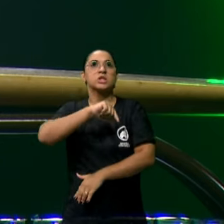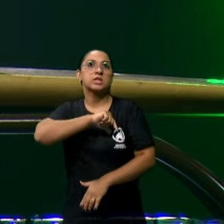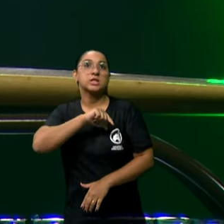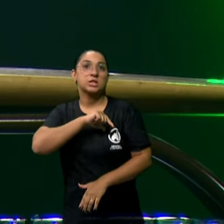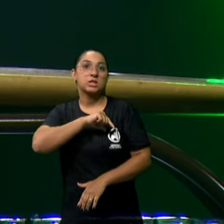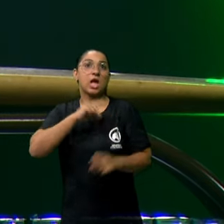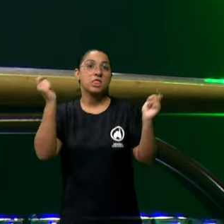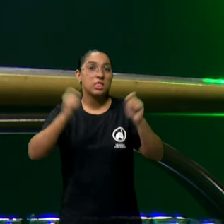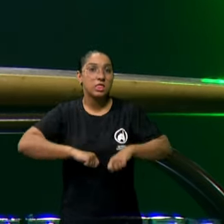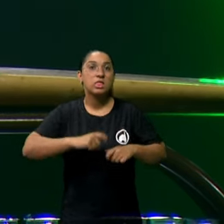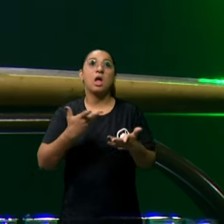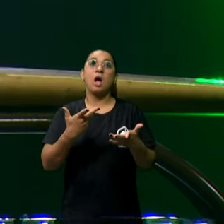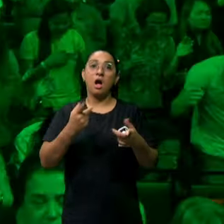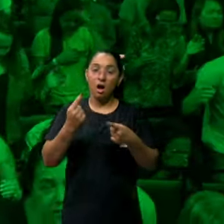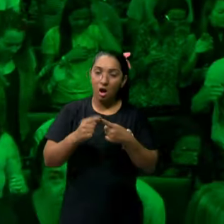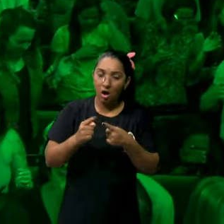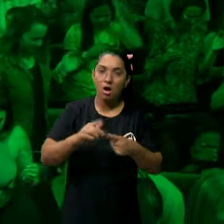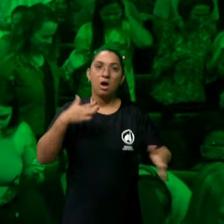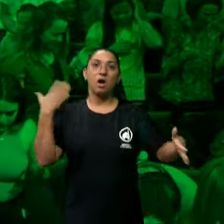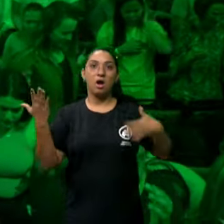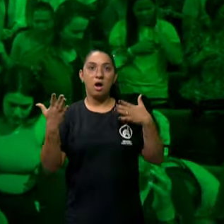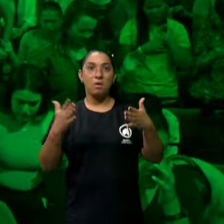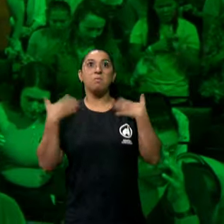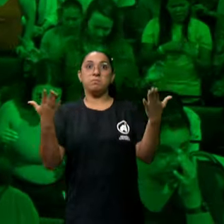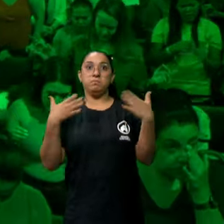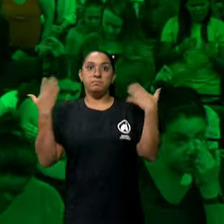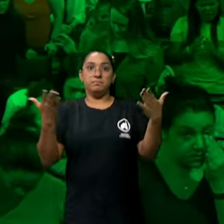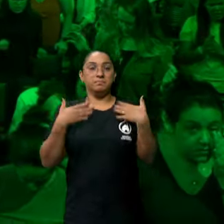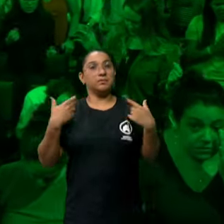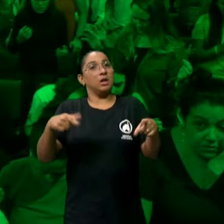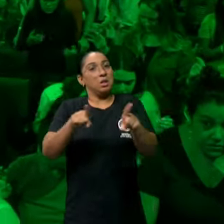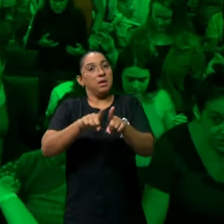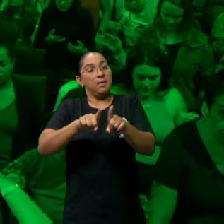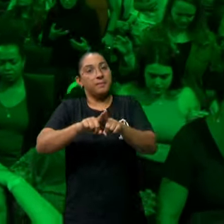ele te dá ânimo ele te dá alegria erro